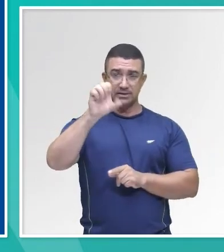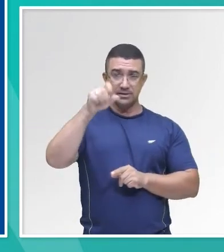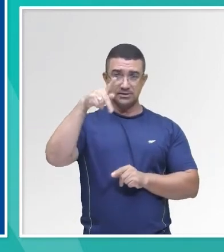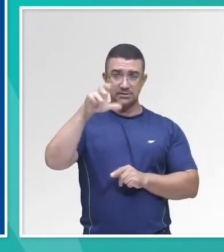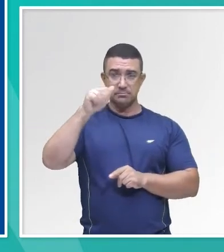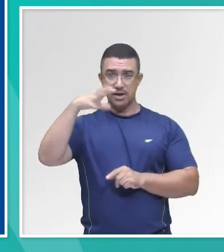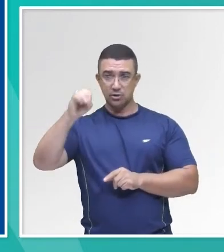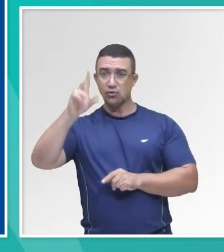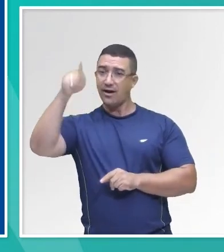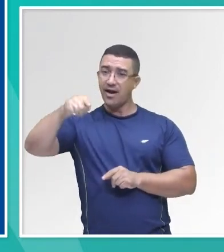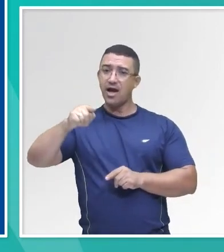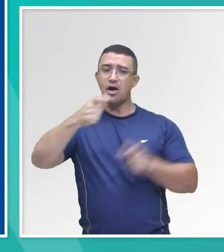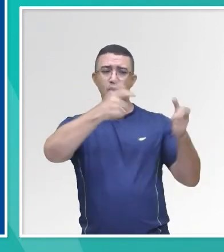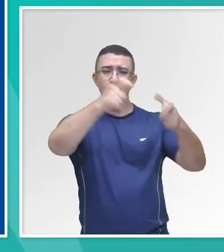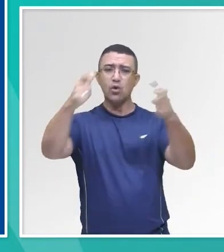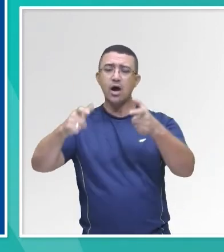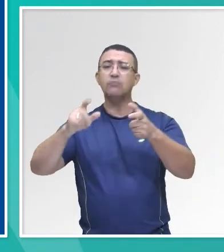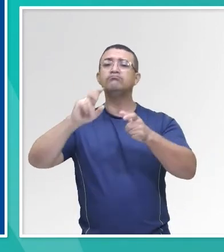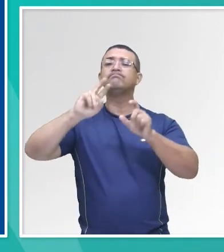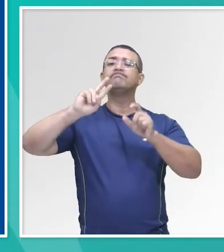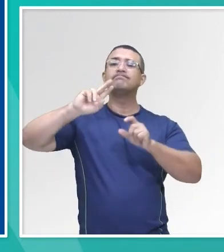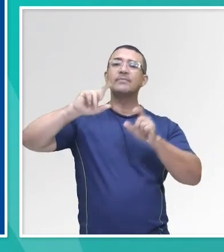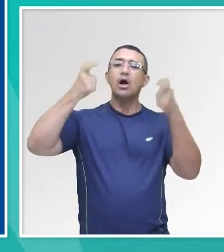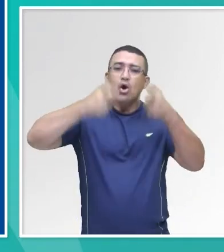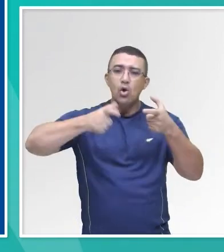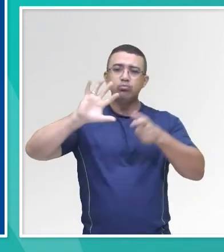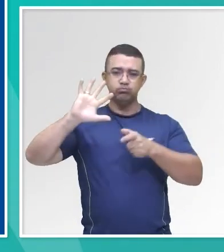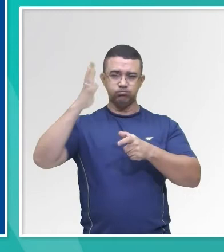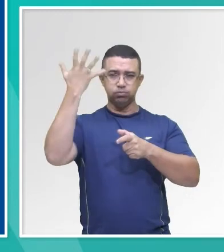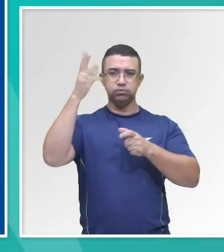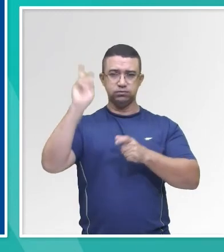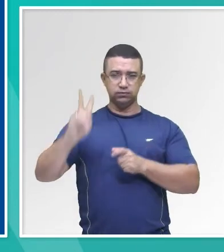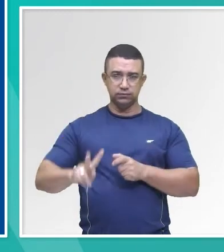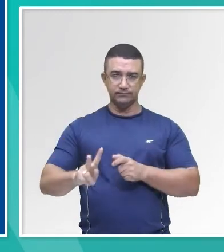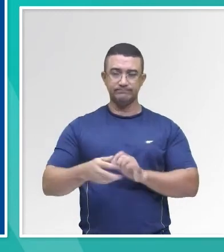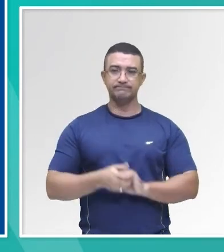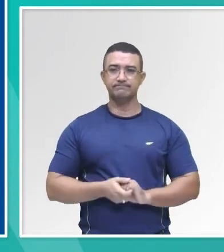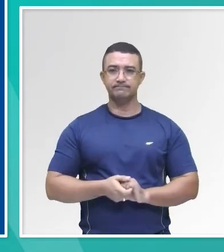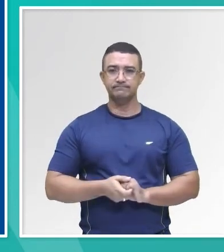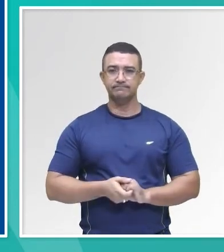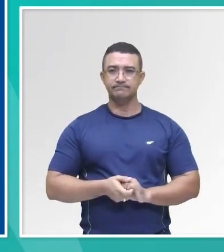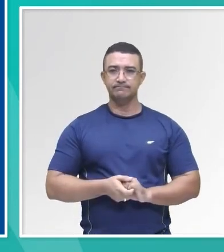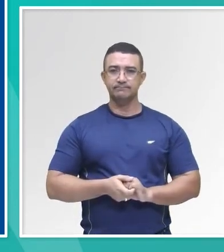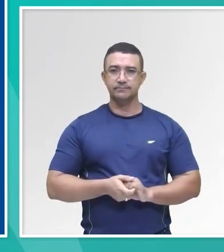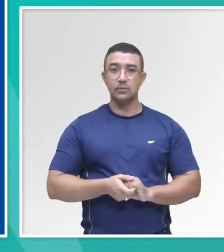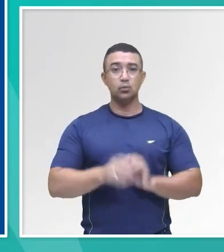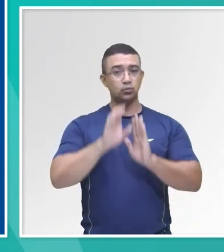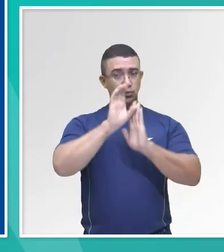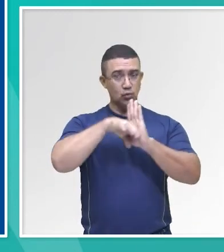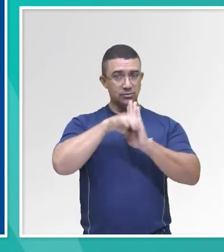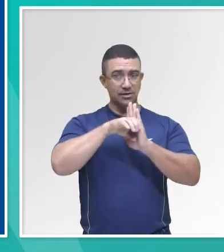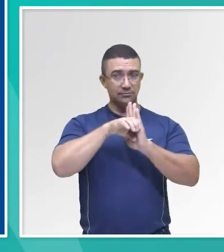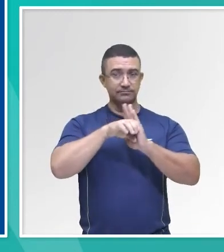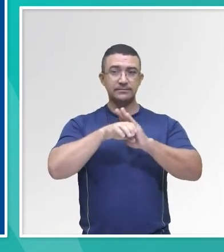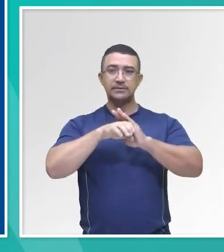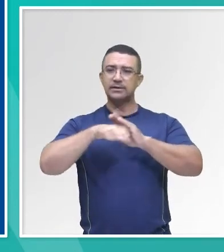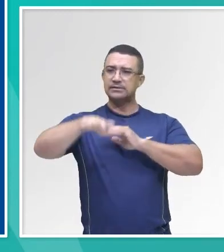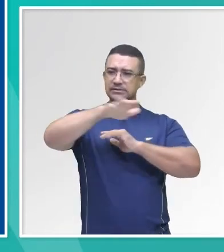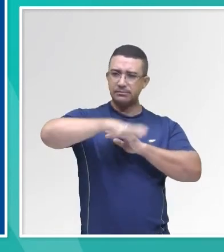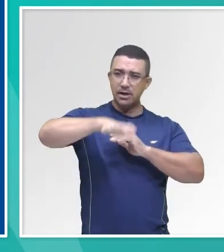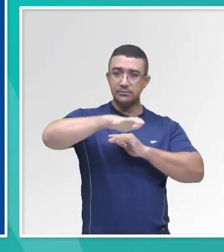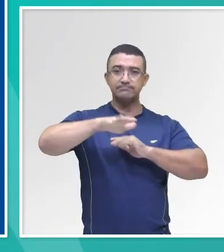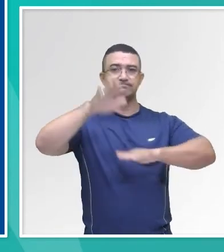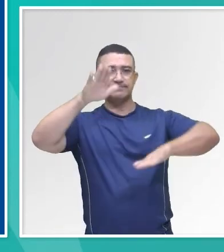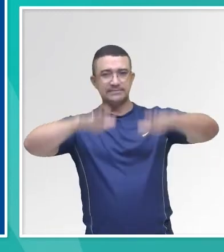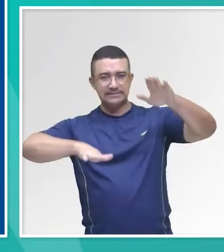história. O local onde se passa essa história. Notem aí que diz assim, ó, o conceito. O espaço ele vai depender